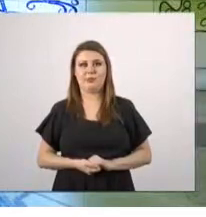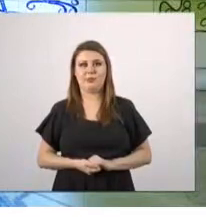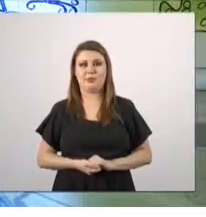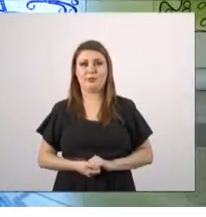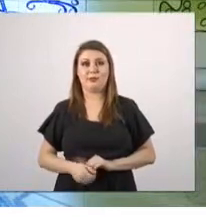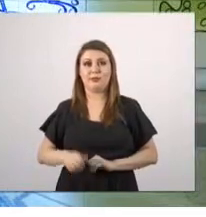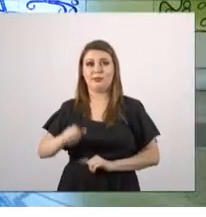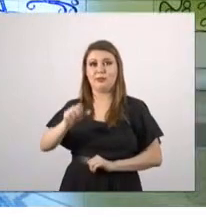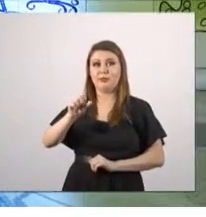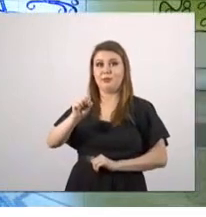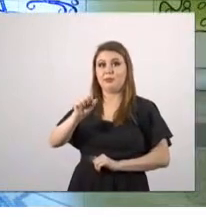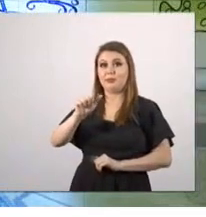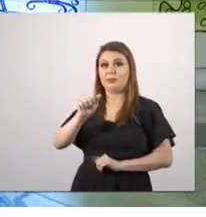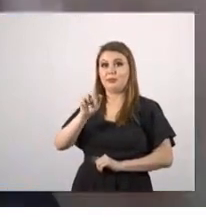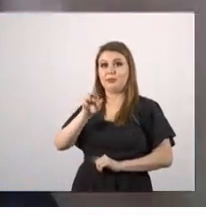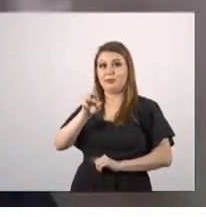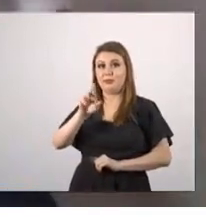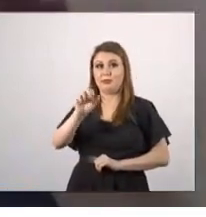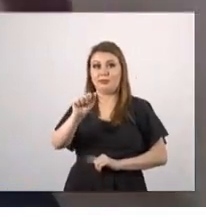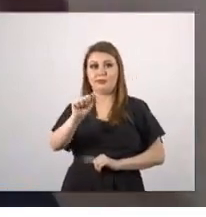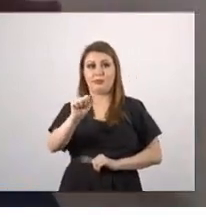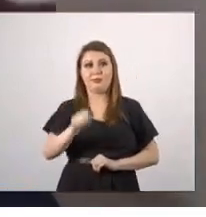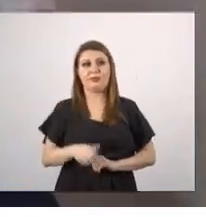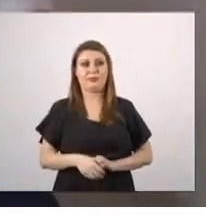Sara Vieira Lima.